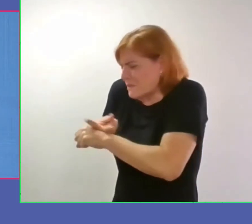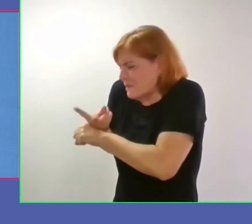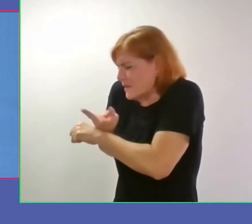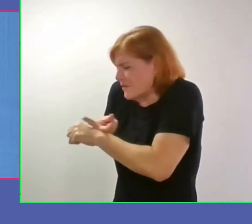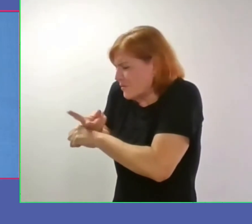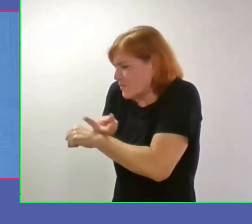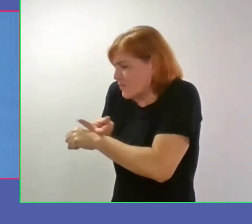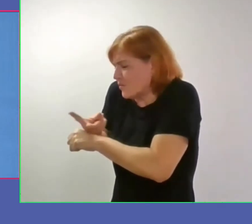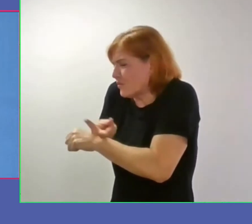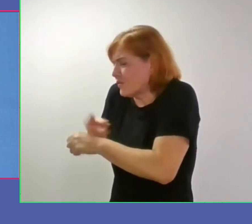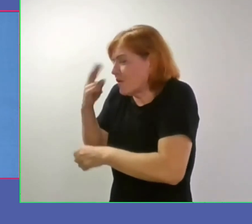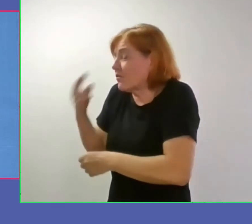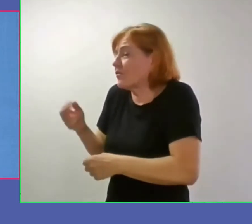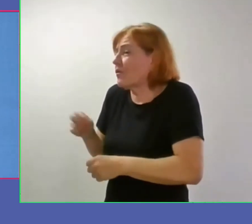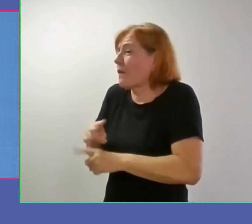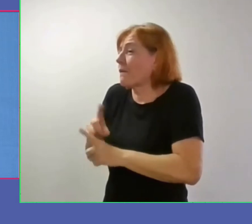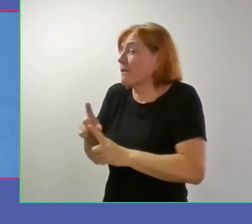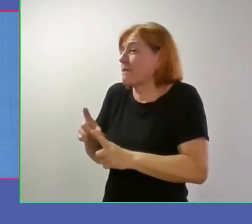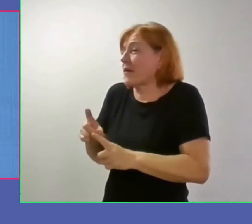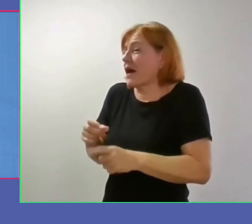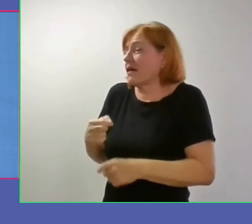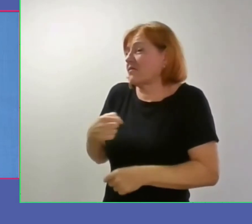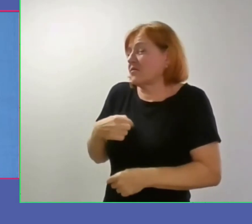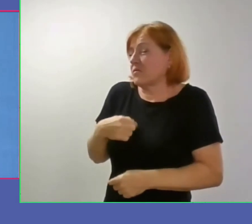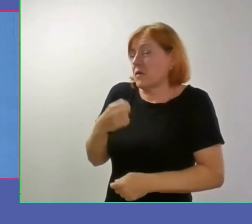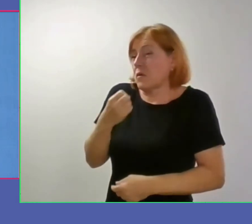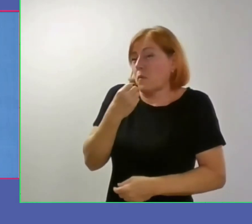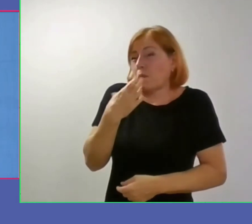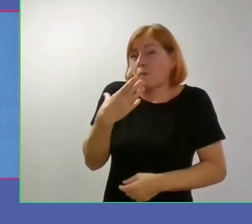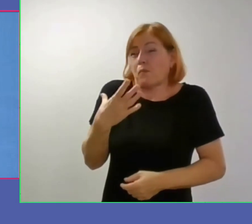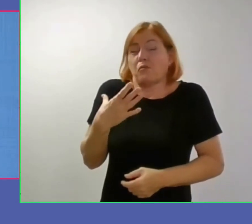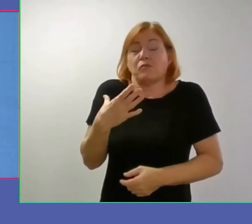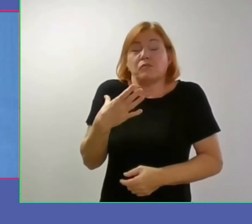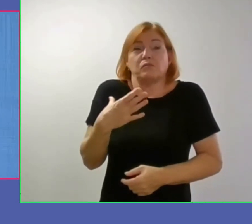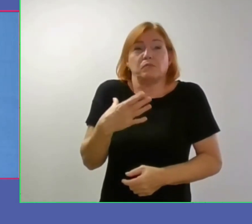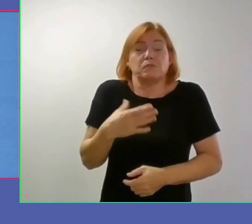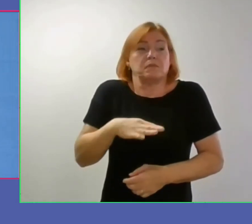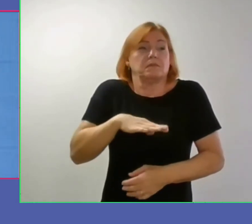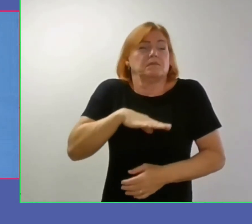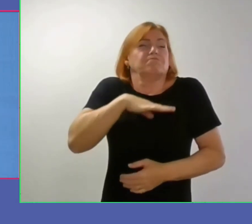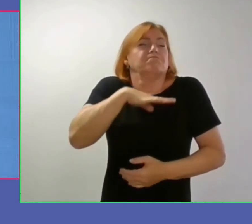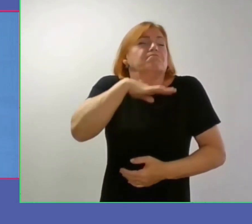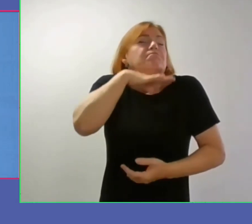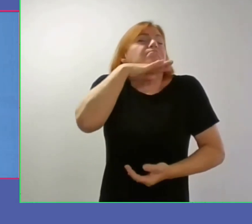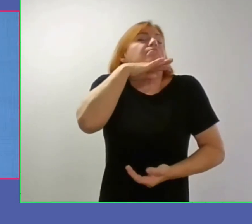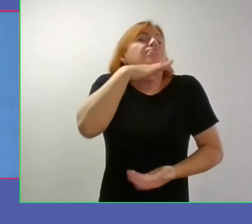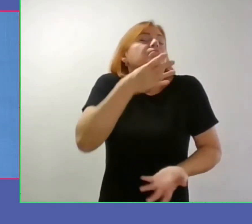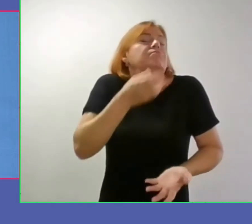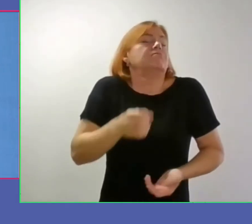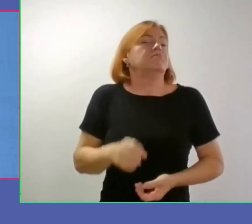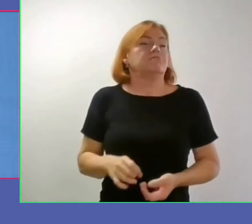torna abastado. Vamos tomar cuidado com o sucesso. Senhor Jesus,